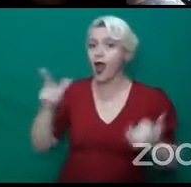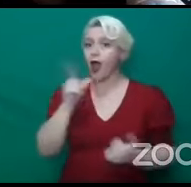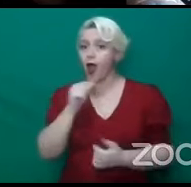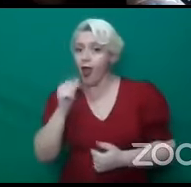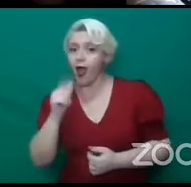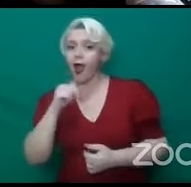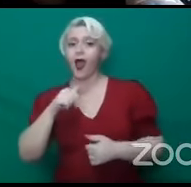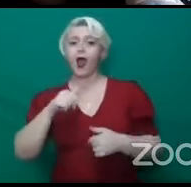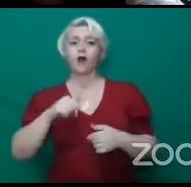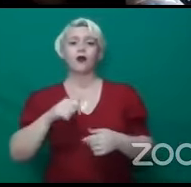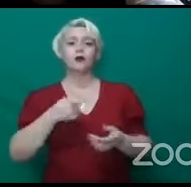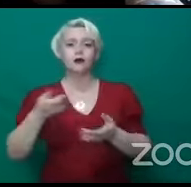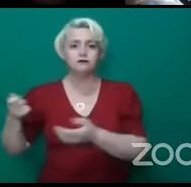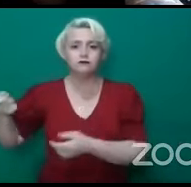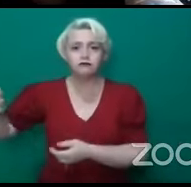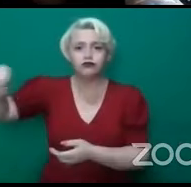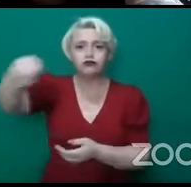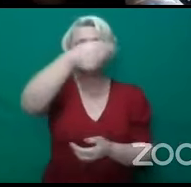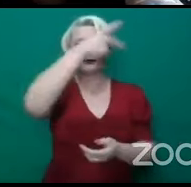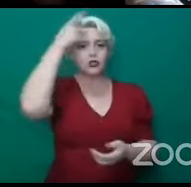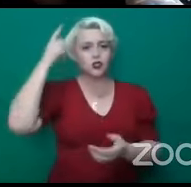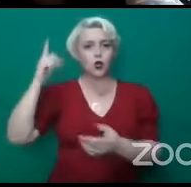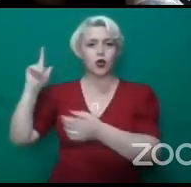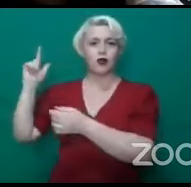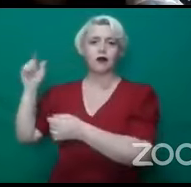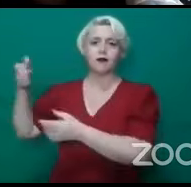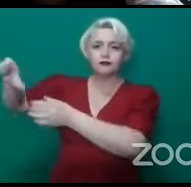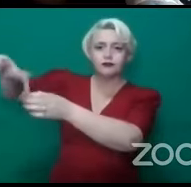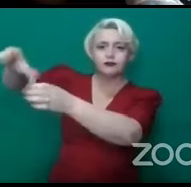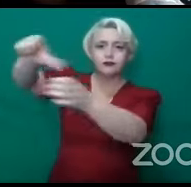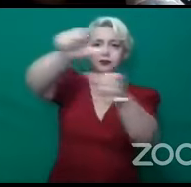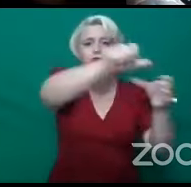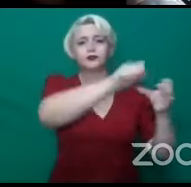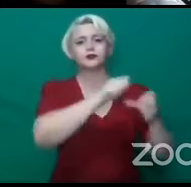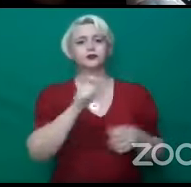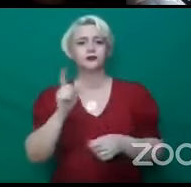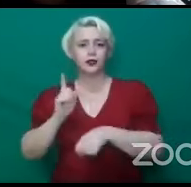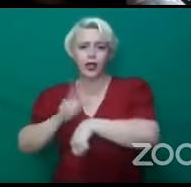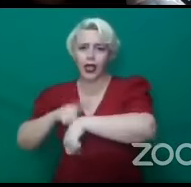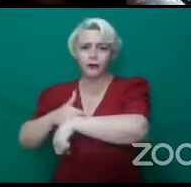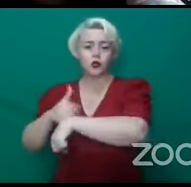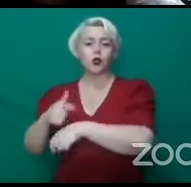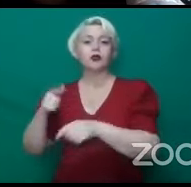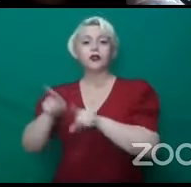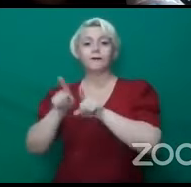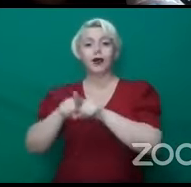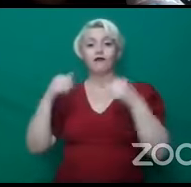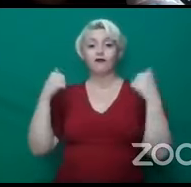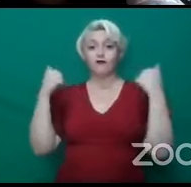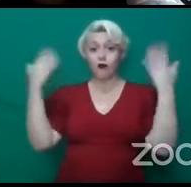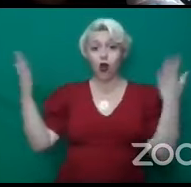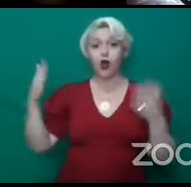passando protetor, toda vez que a gente saía para gravar cena externa, era protetor solar na mão. Então, assim,